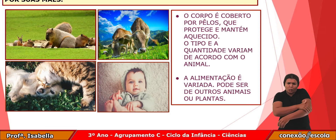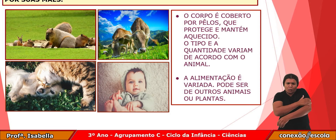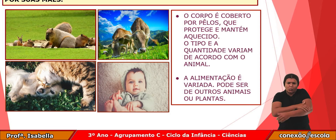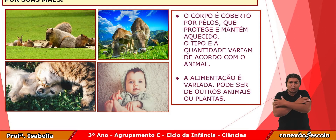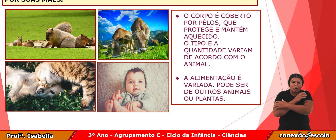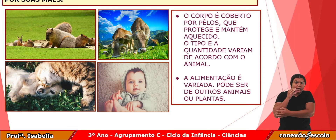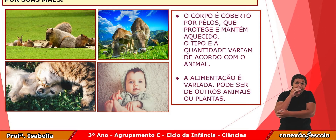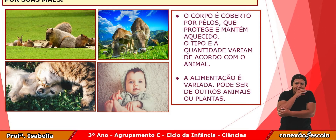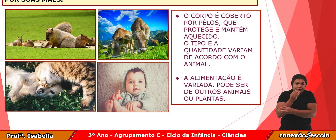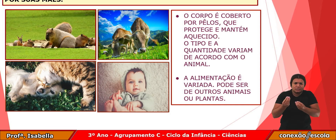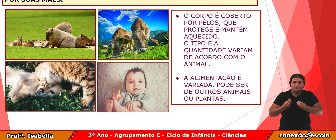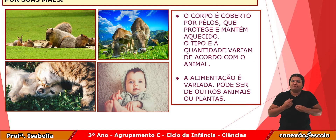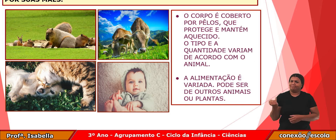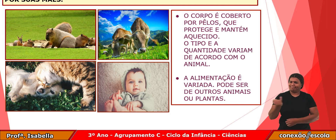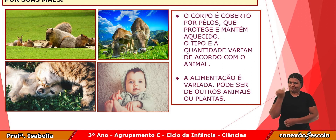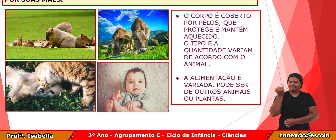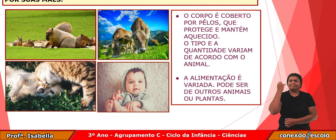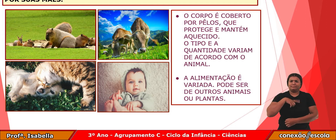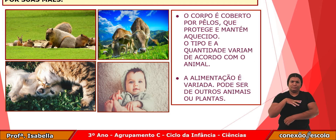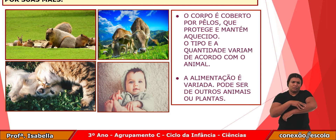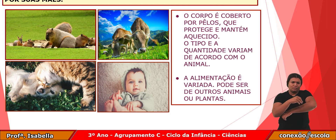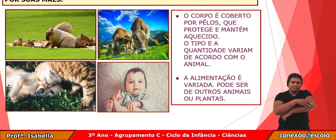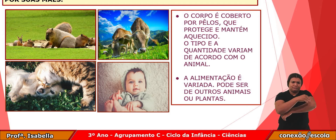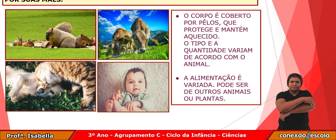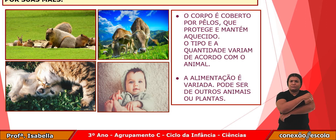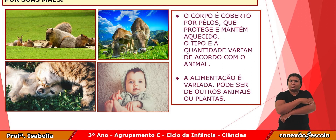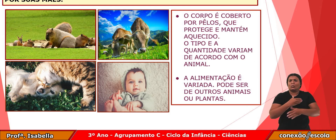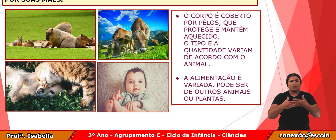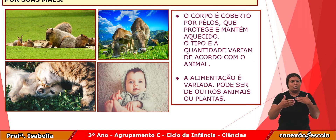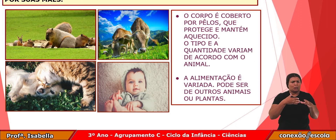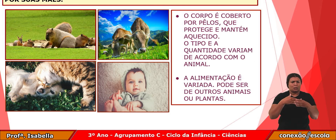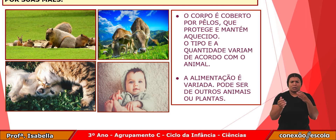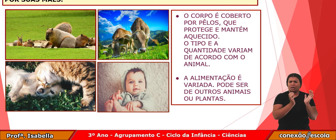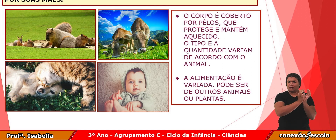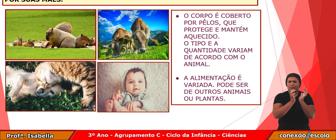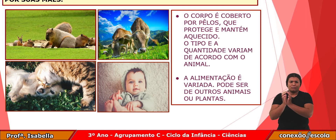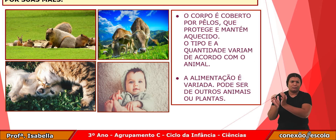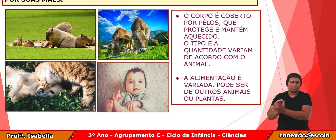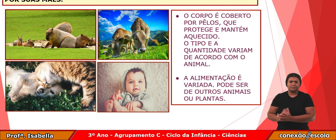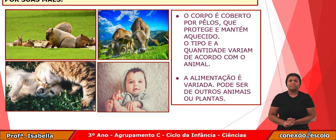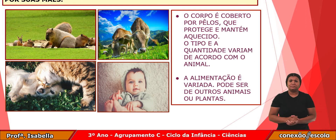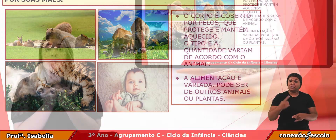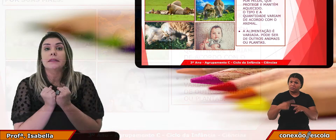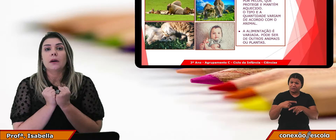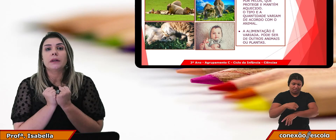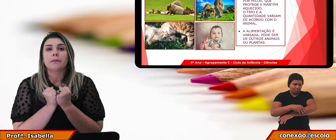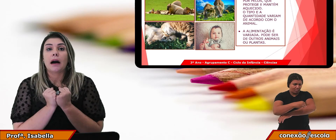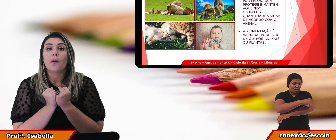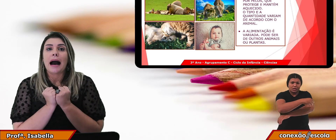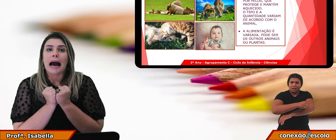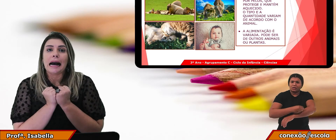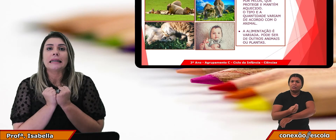pelos são importantes, seja para qual espécie for, certo? Porque é ele que vai manter